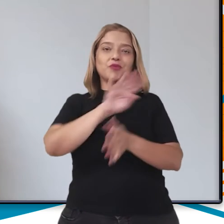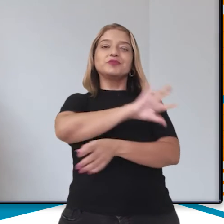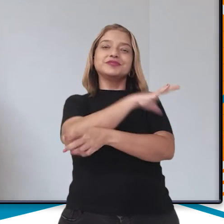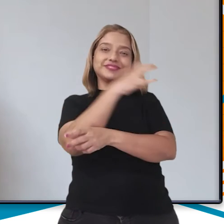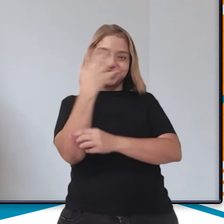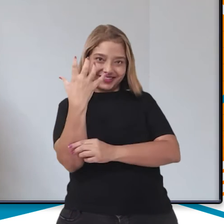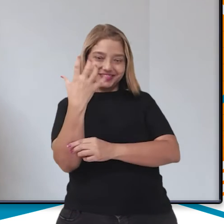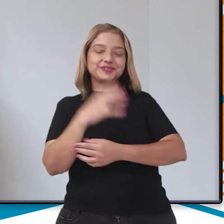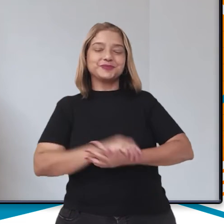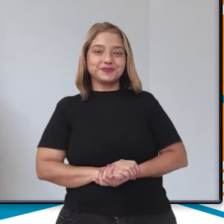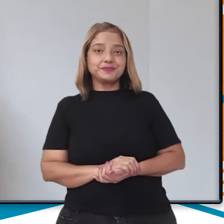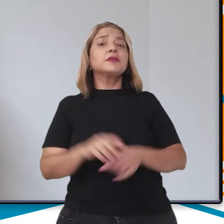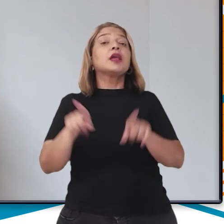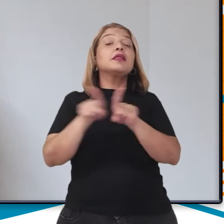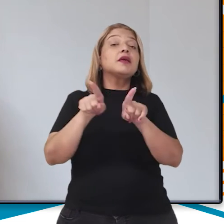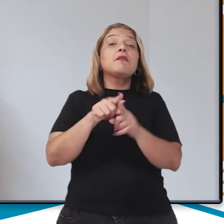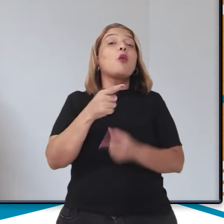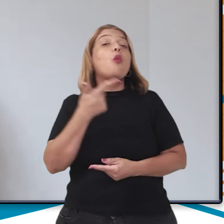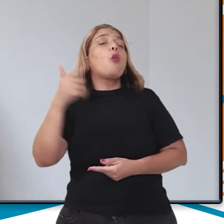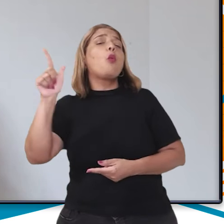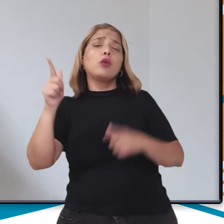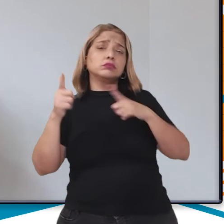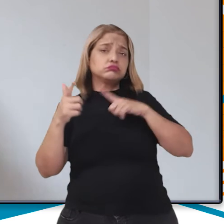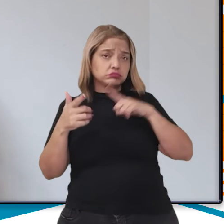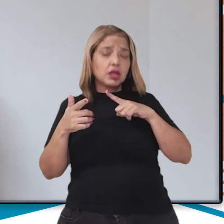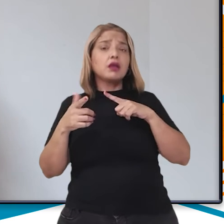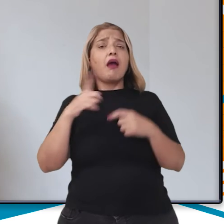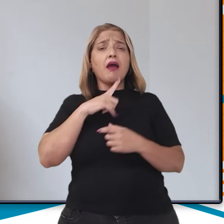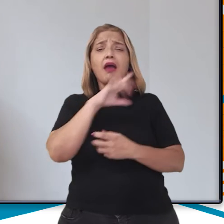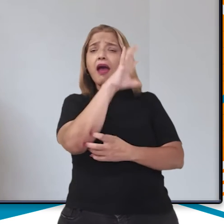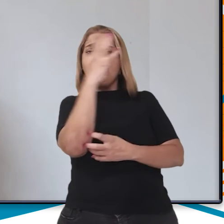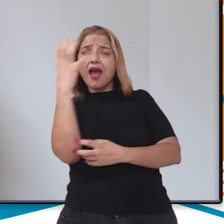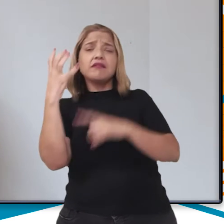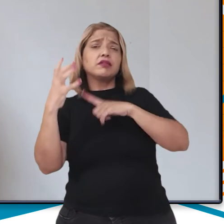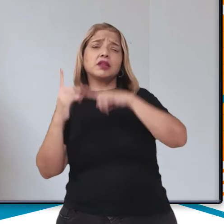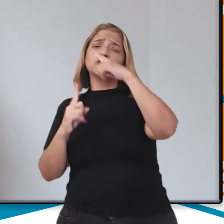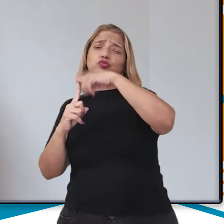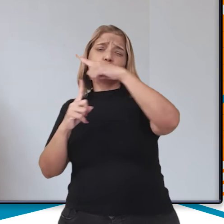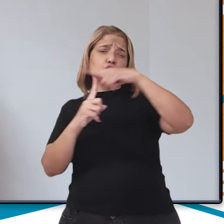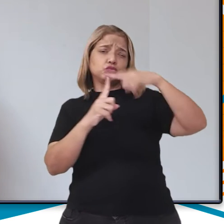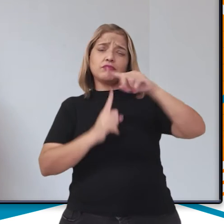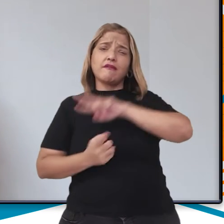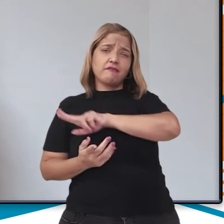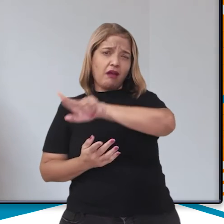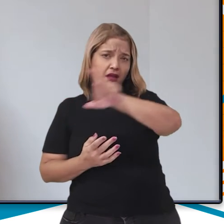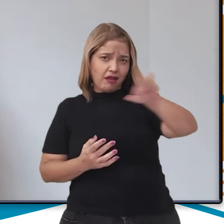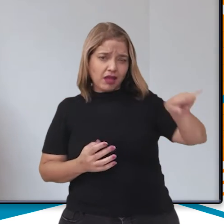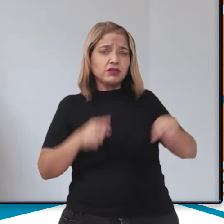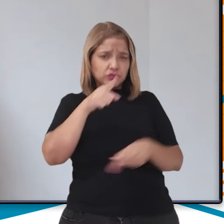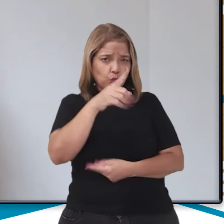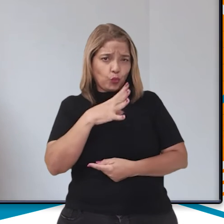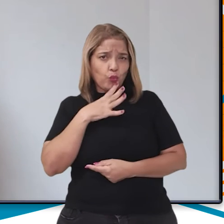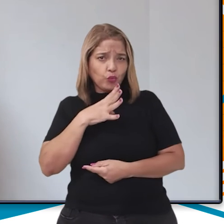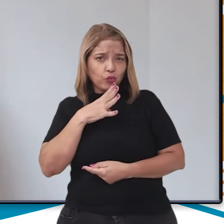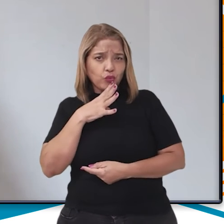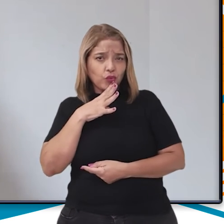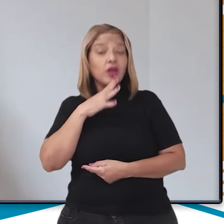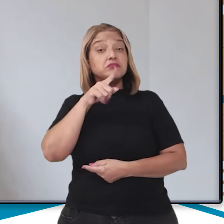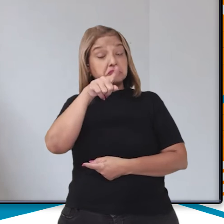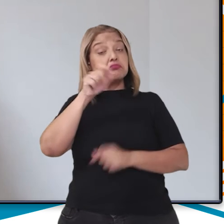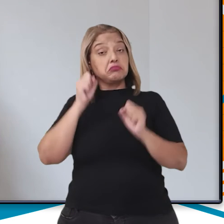cerrado. Pessoal, além disso, tem várias espécies de árvores do cerrado. Você conhece